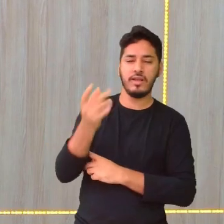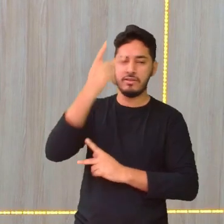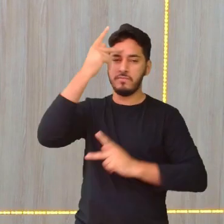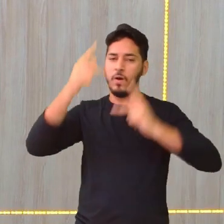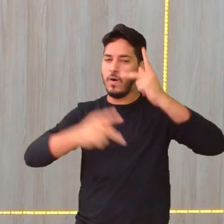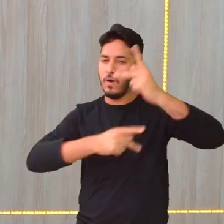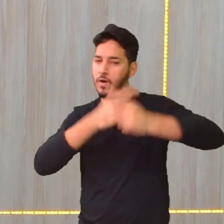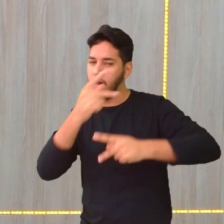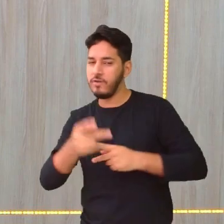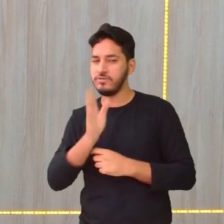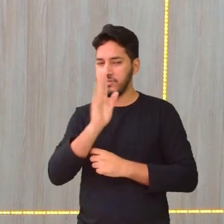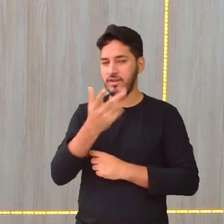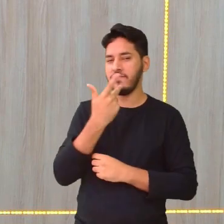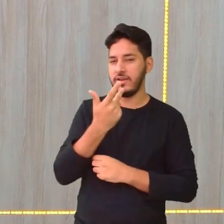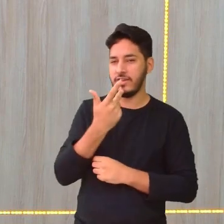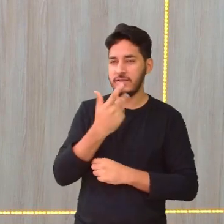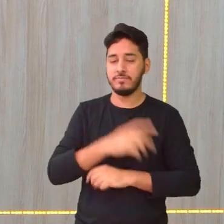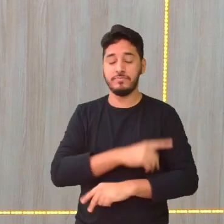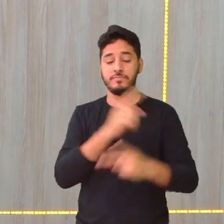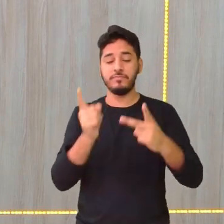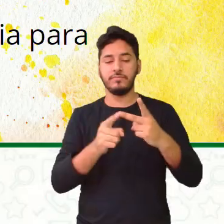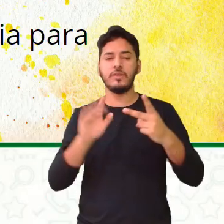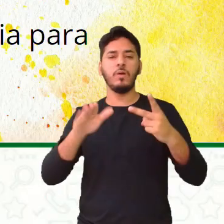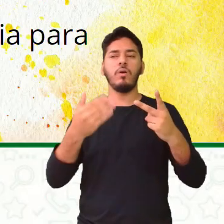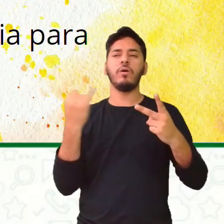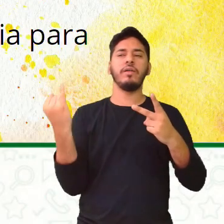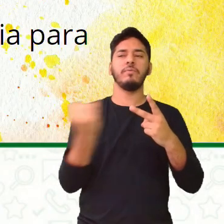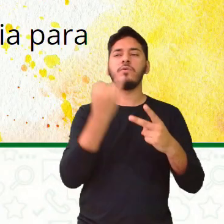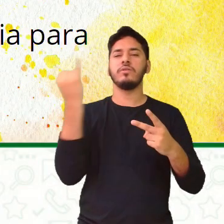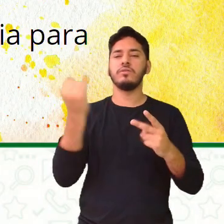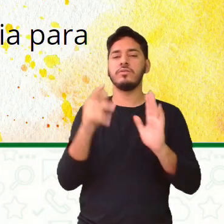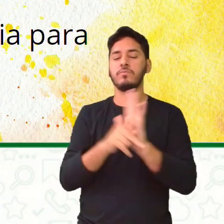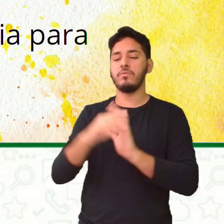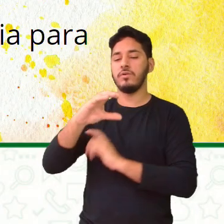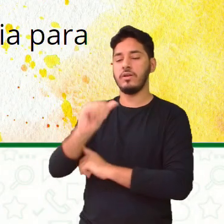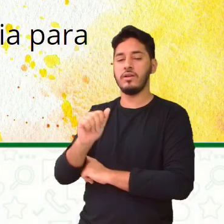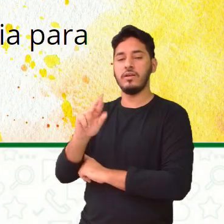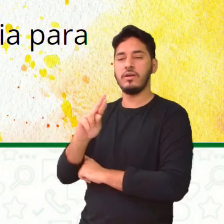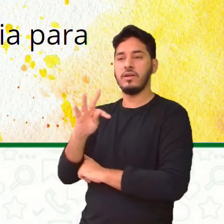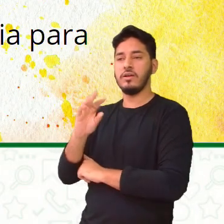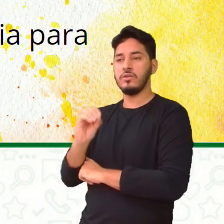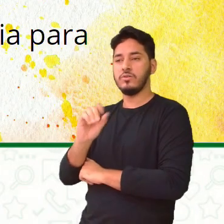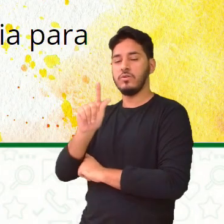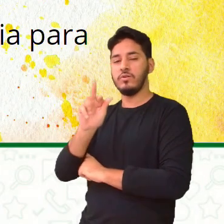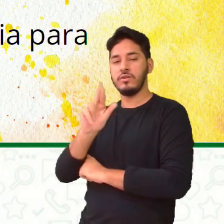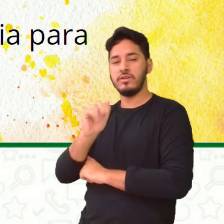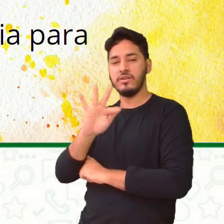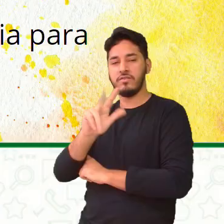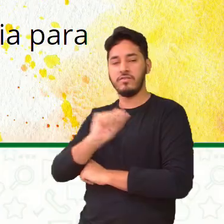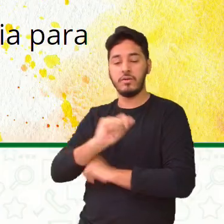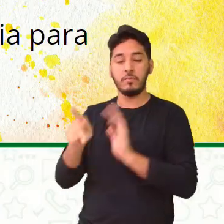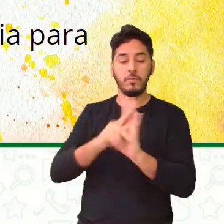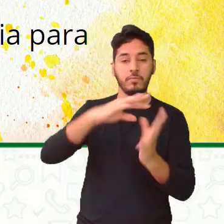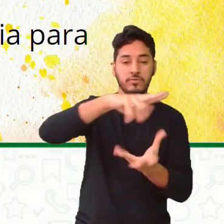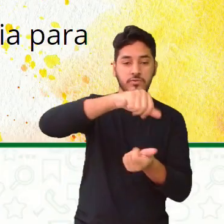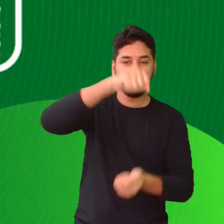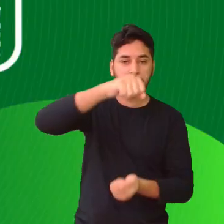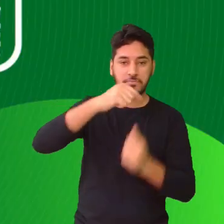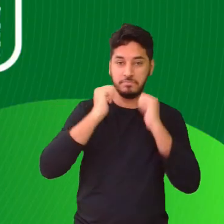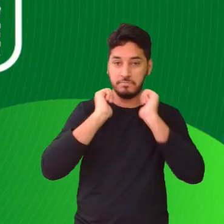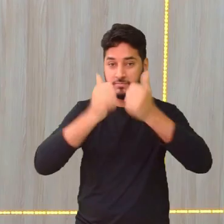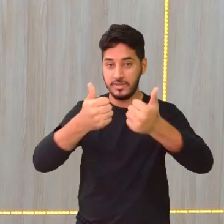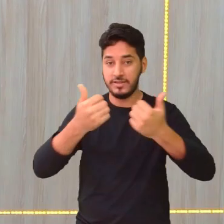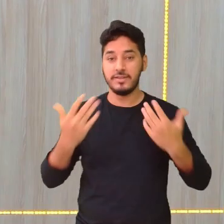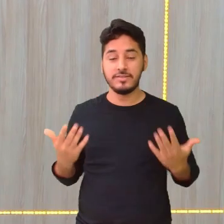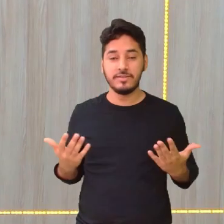povos que a gente vai ter aqui no Brasil. E a dois é, qual a importância da cartografia para a sustentabilidade? Beleza,